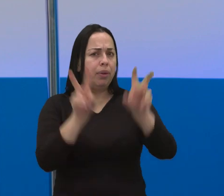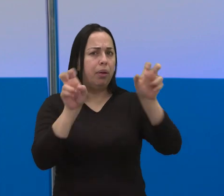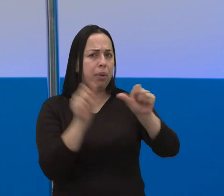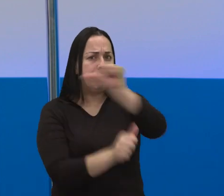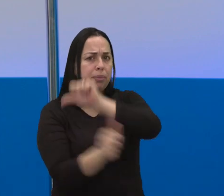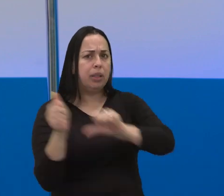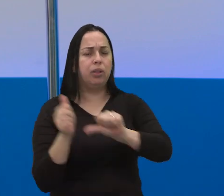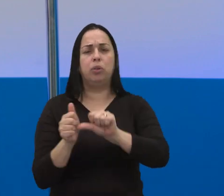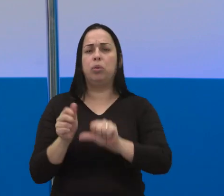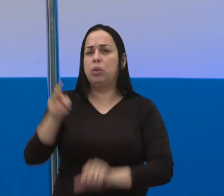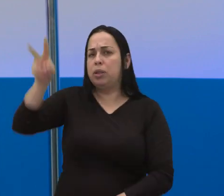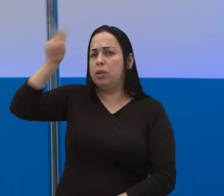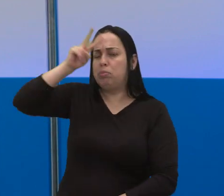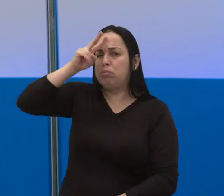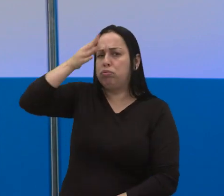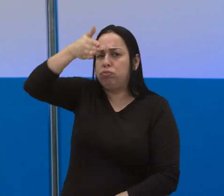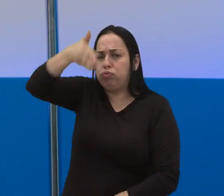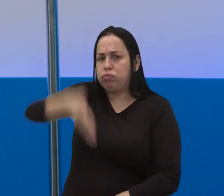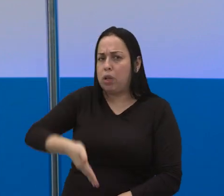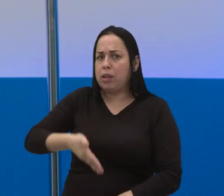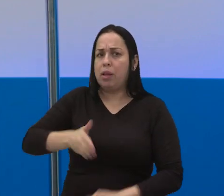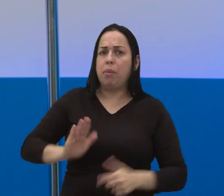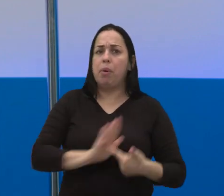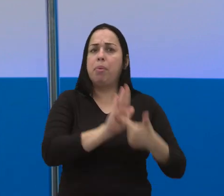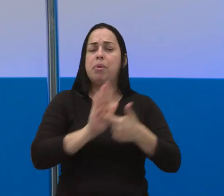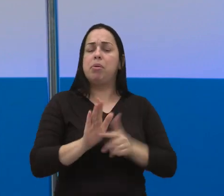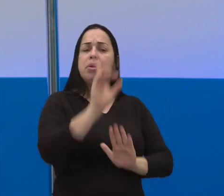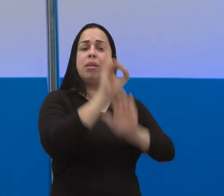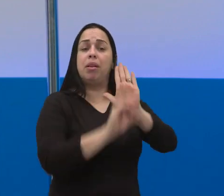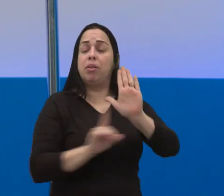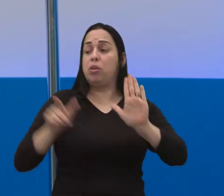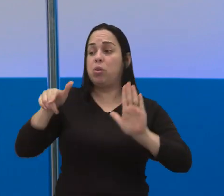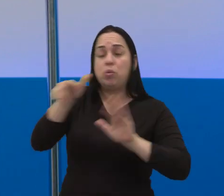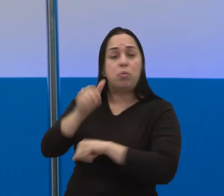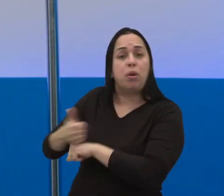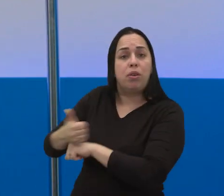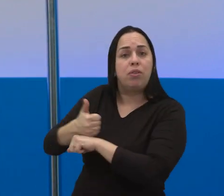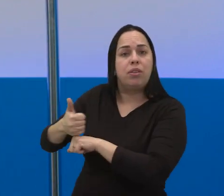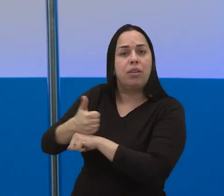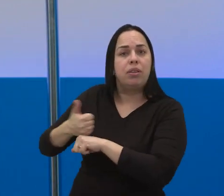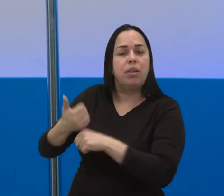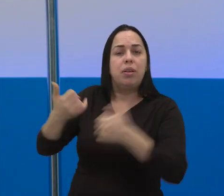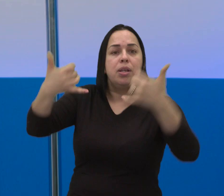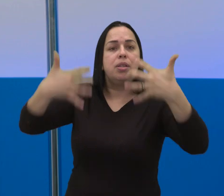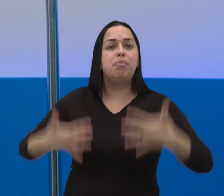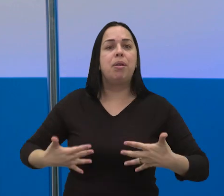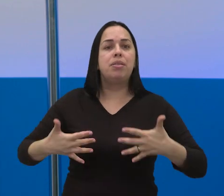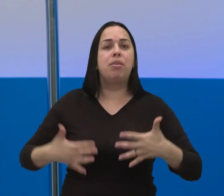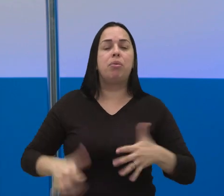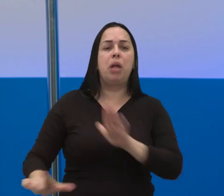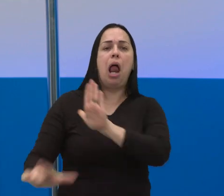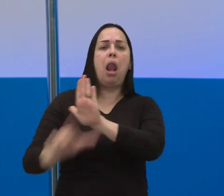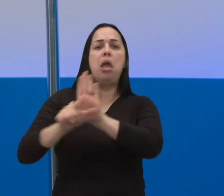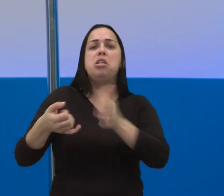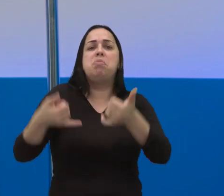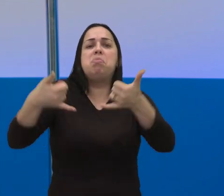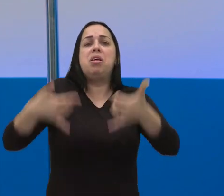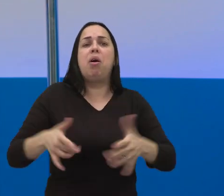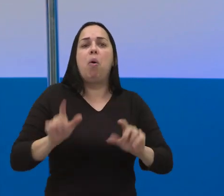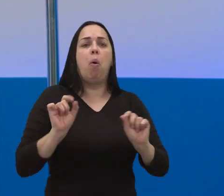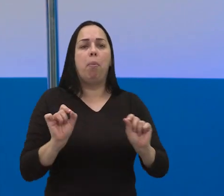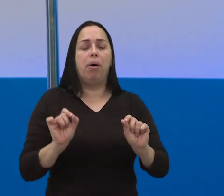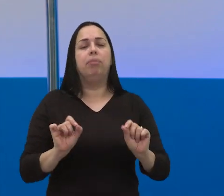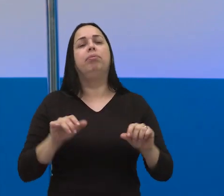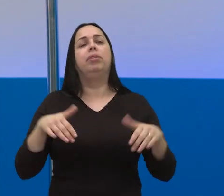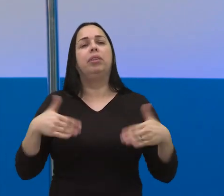gente muda de assunto para falar sobre direito do consumidor. Toda segunda-feira aqui no Boletim, especialistas nos ajudam a